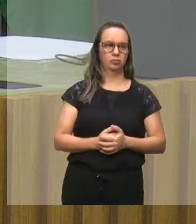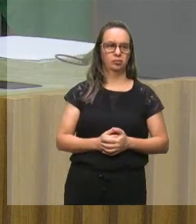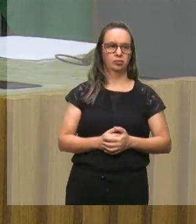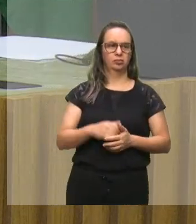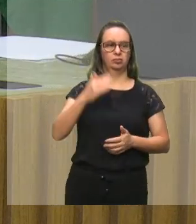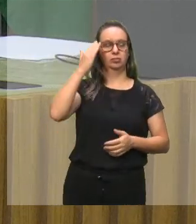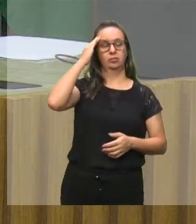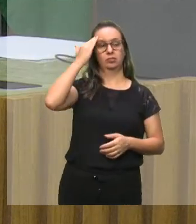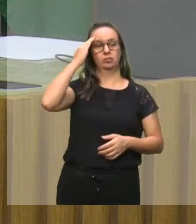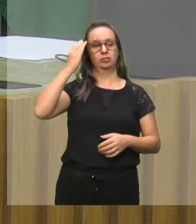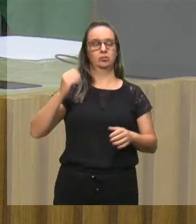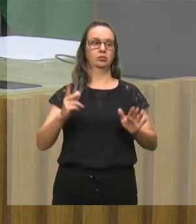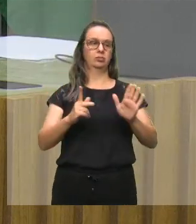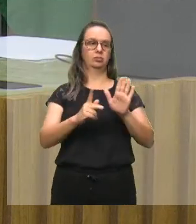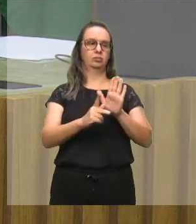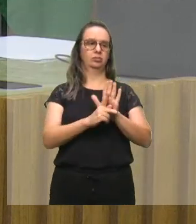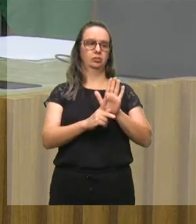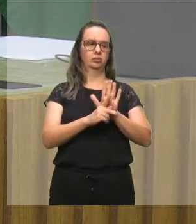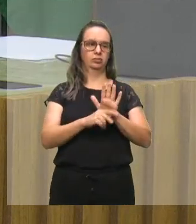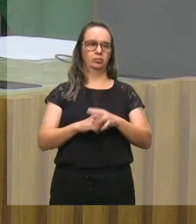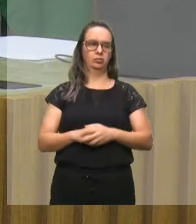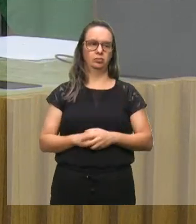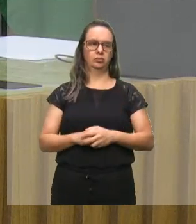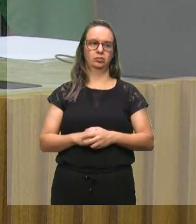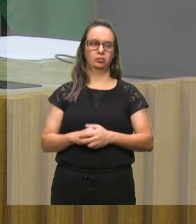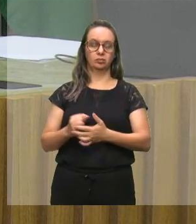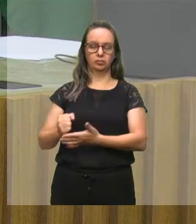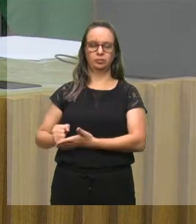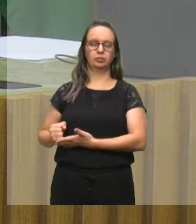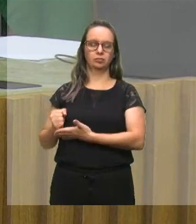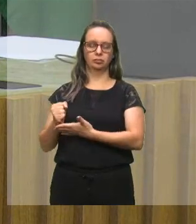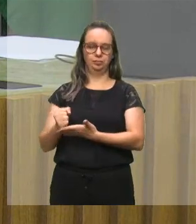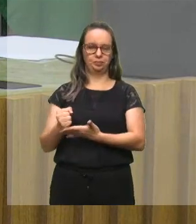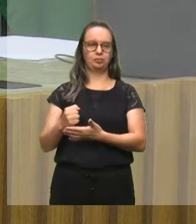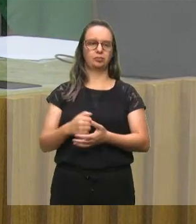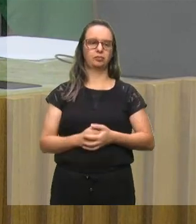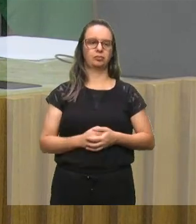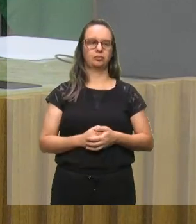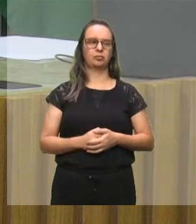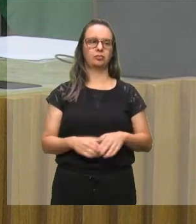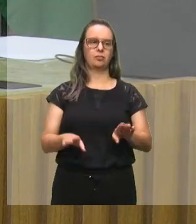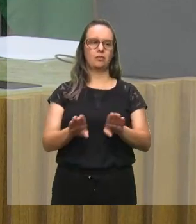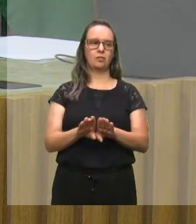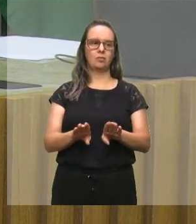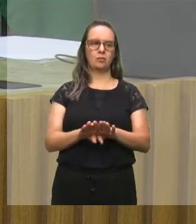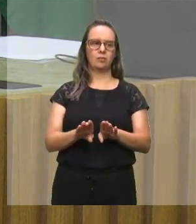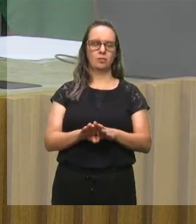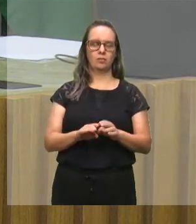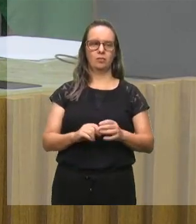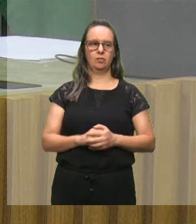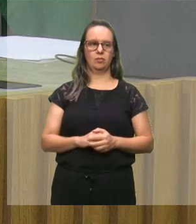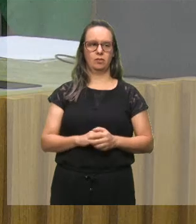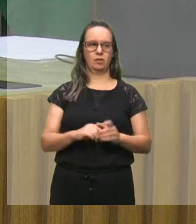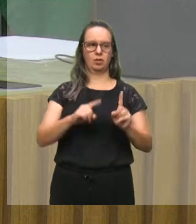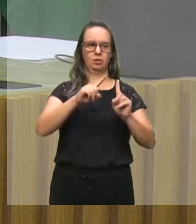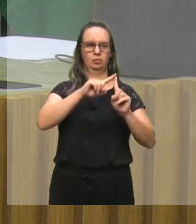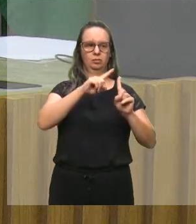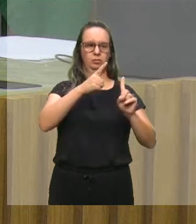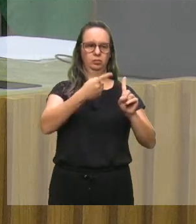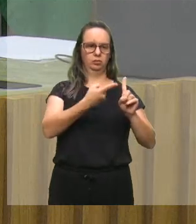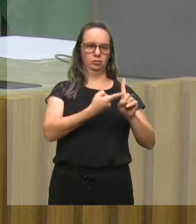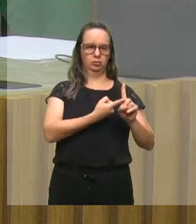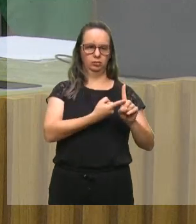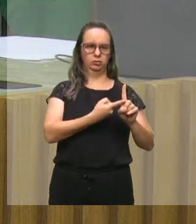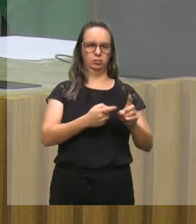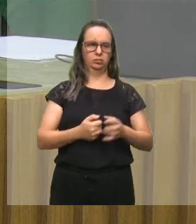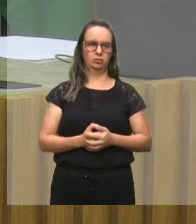pensados projetos visados para essas pessoas. Também na questão de gestantes, né, minha bebezinha está aqui, então eu